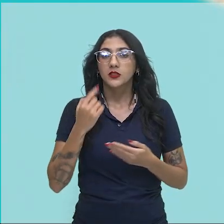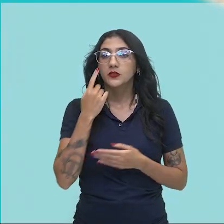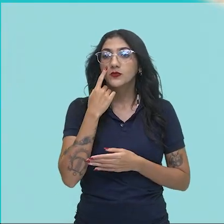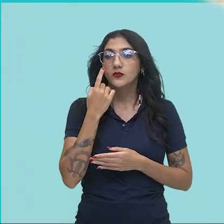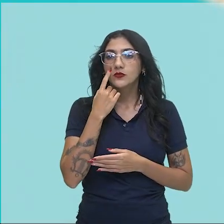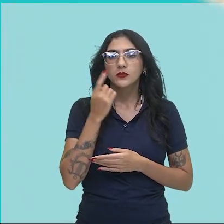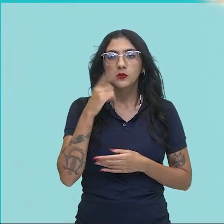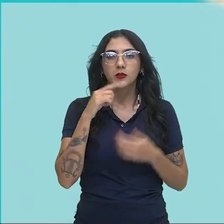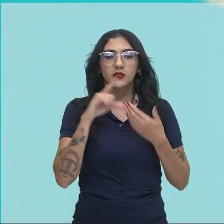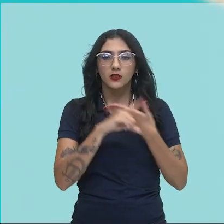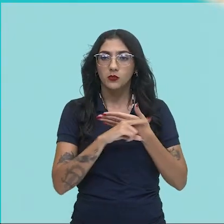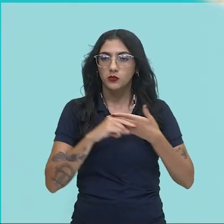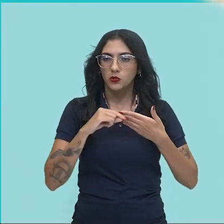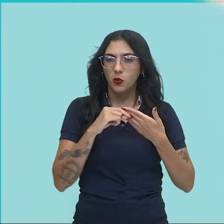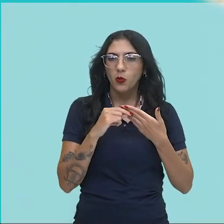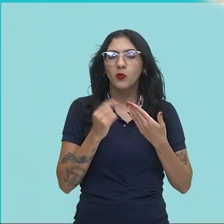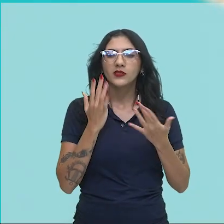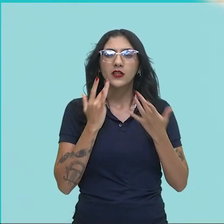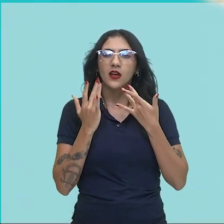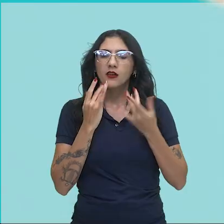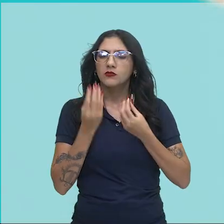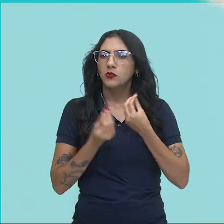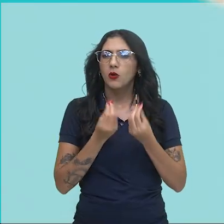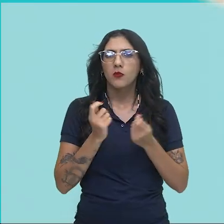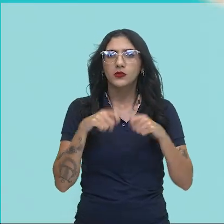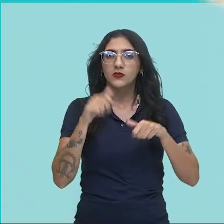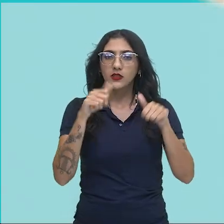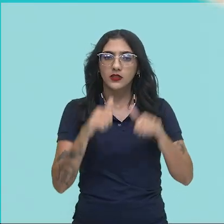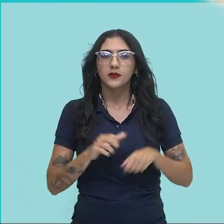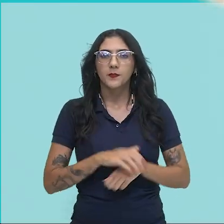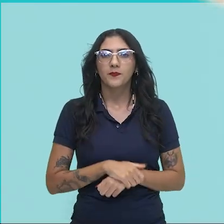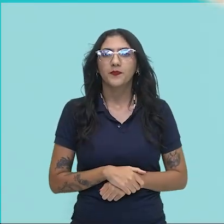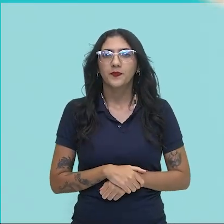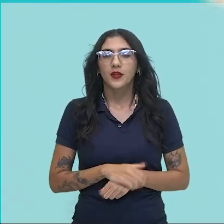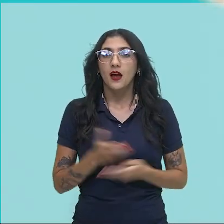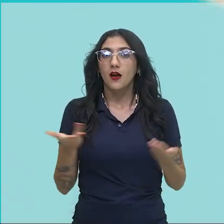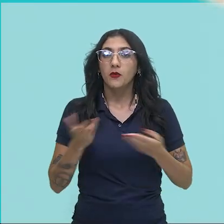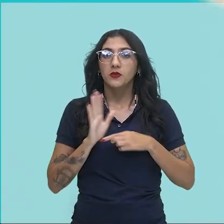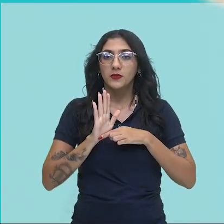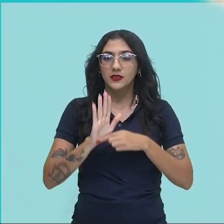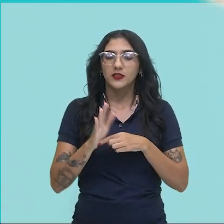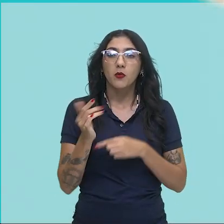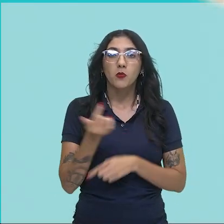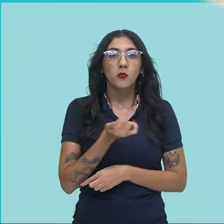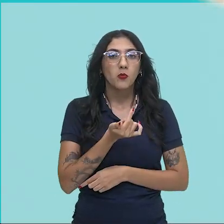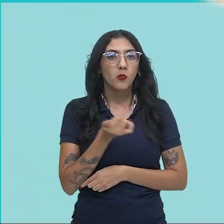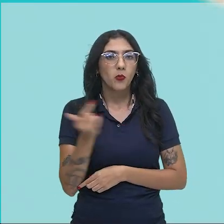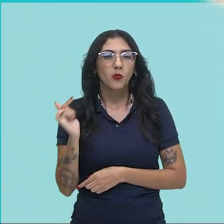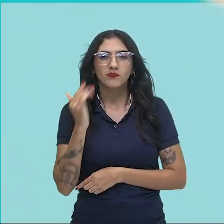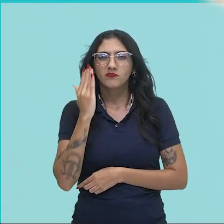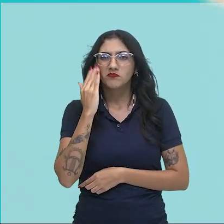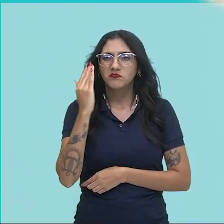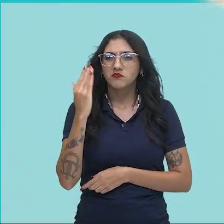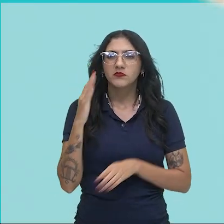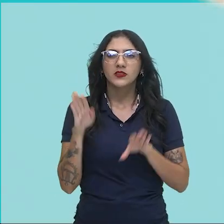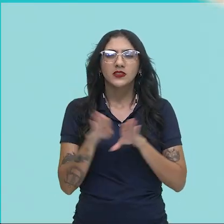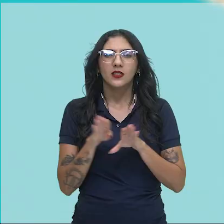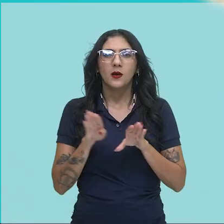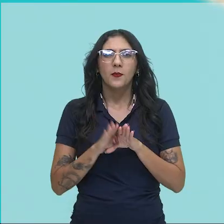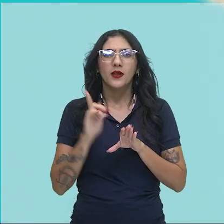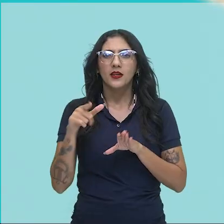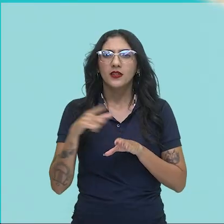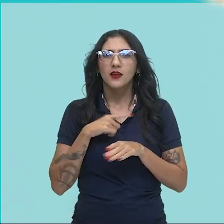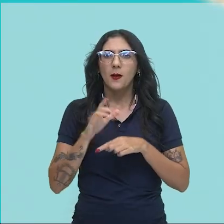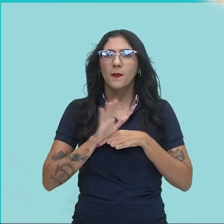William Shakespeare, como nós podemos analisar, e agora eu trago uma outra pessoa que deu um discurso,